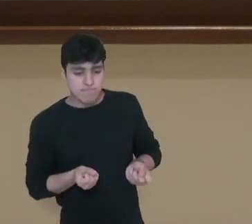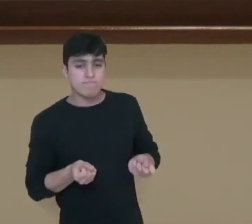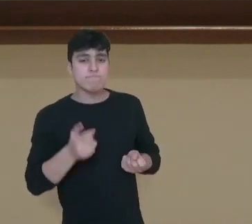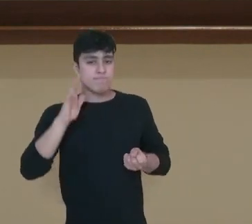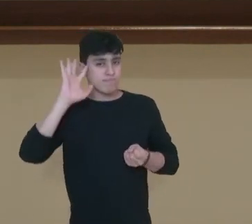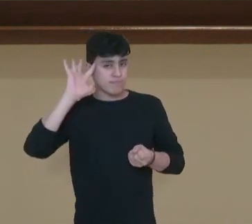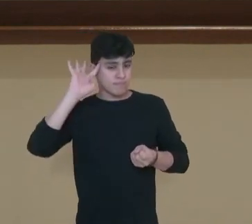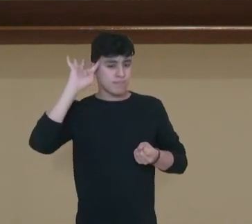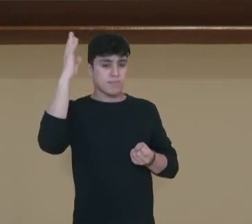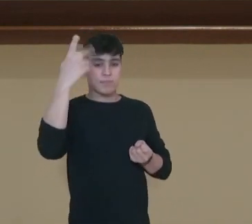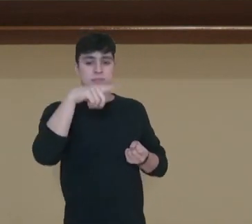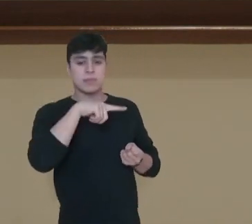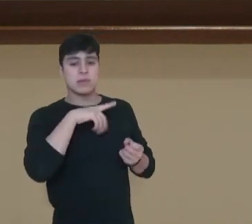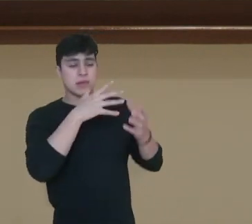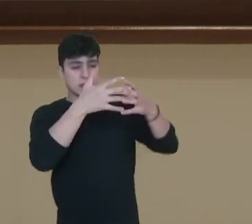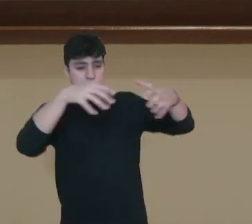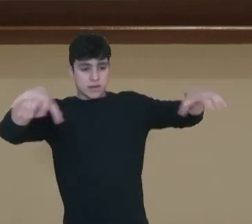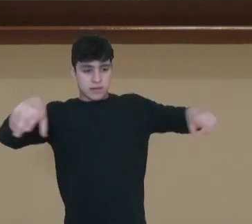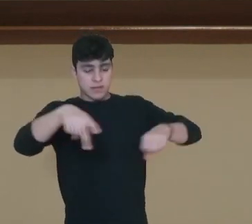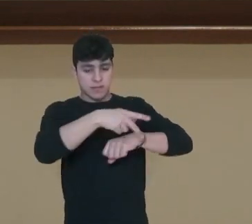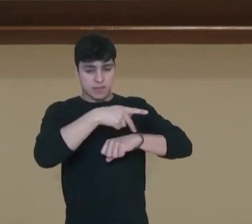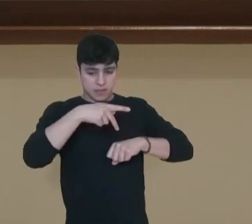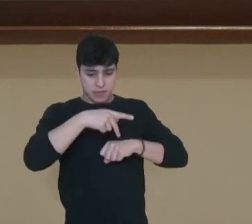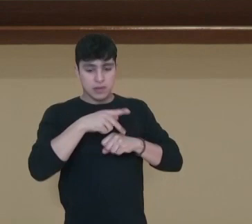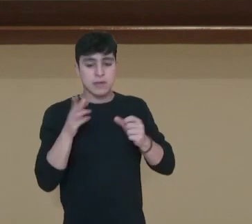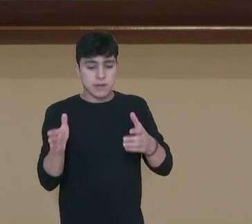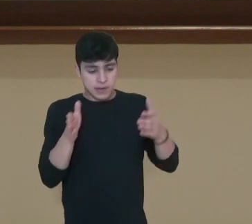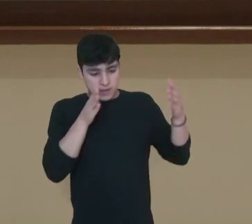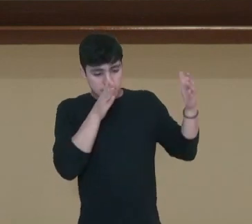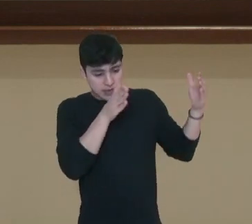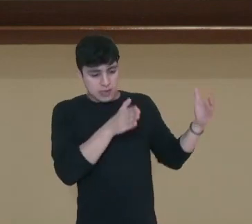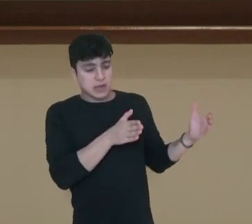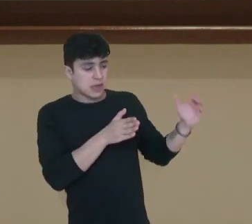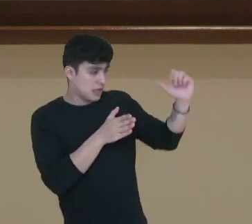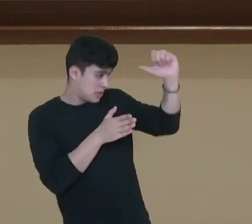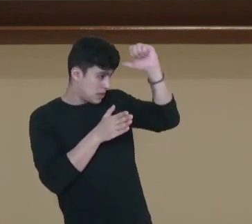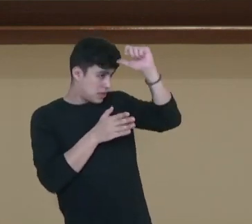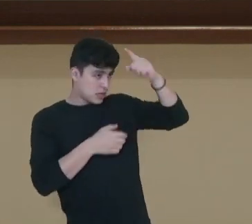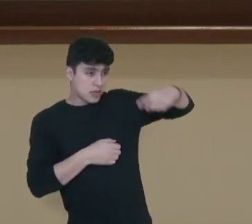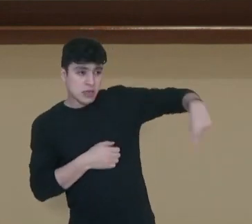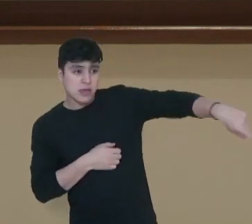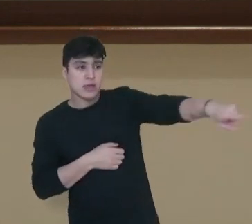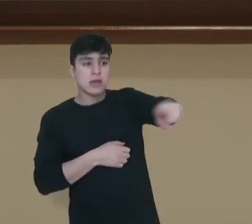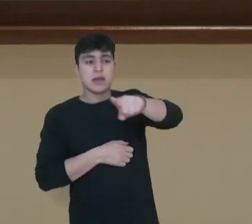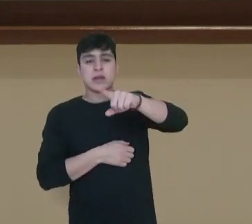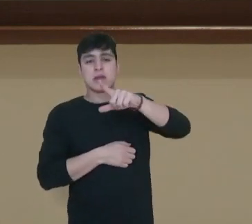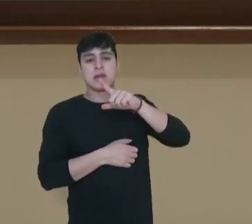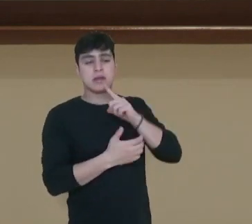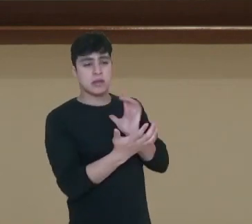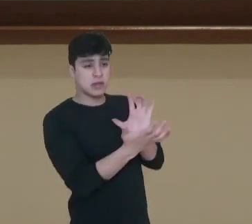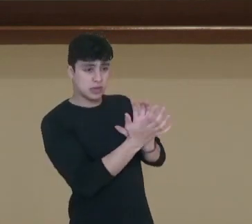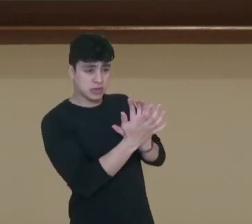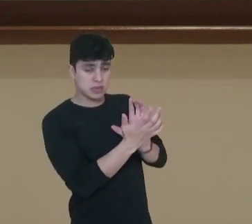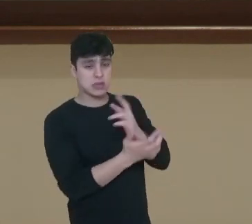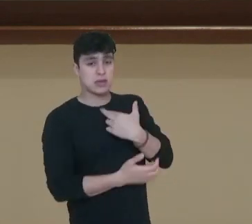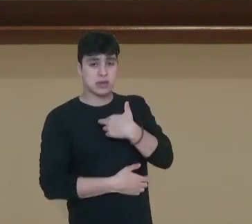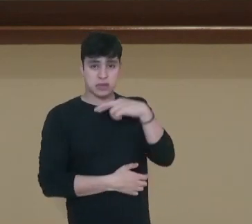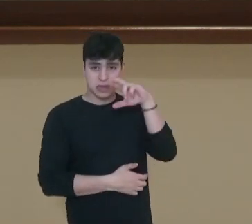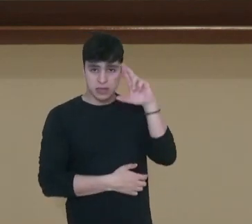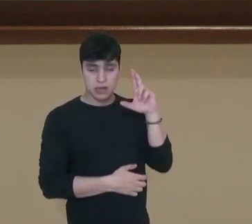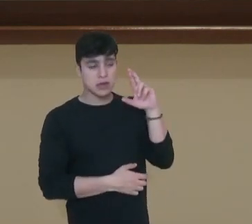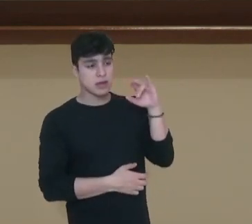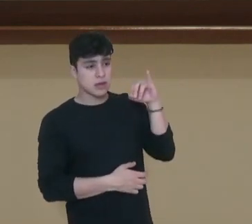decidido a formação de dois países. De um lado, a República da Índia, onde vamos ter, né, a religião hindu, na